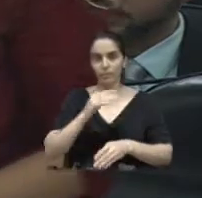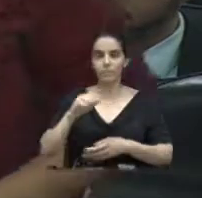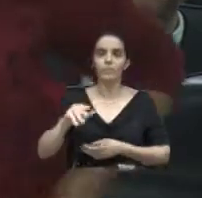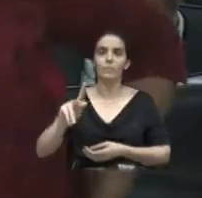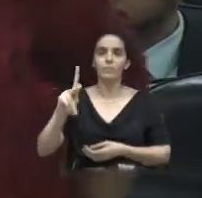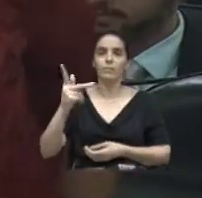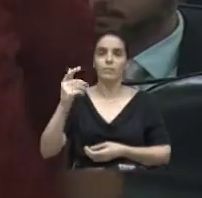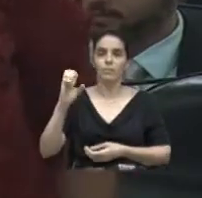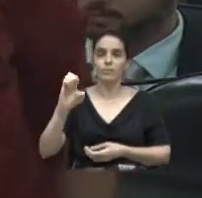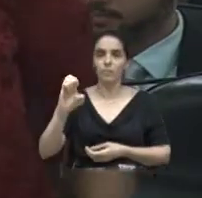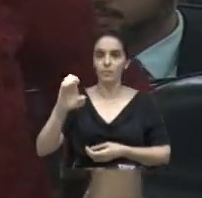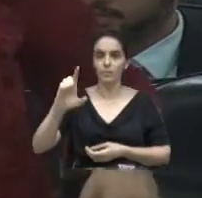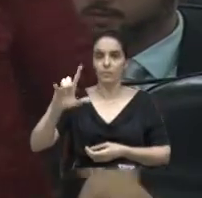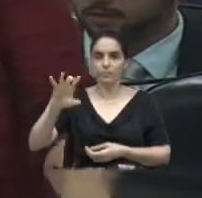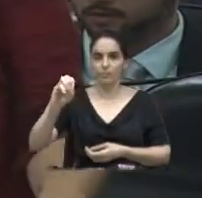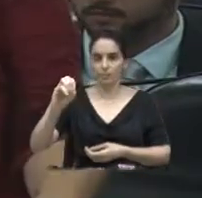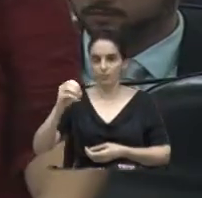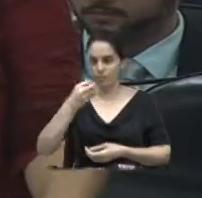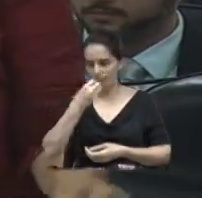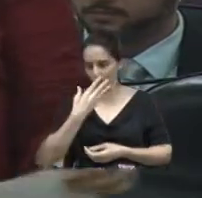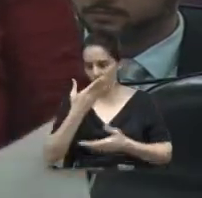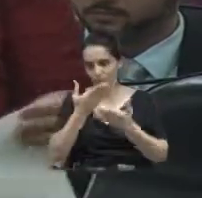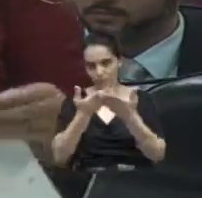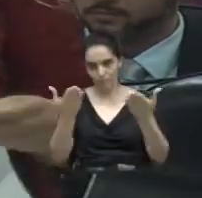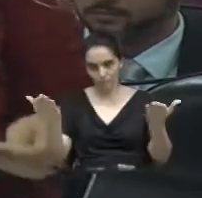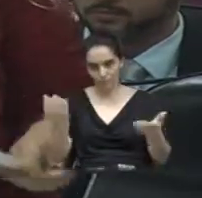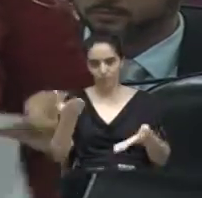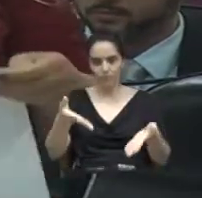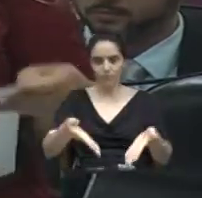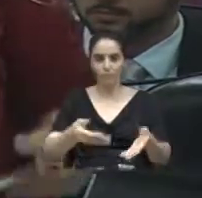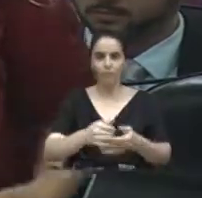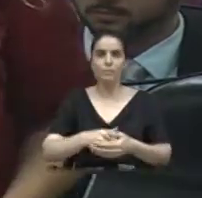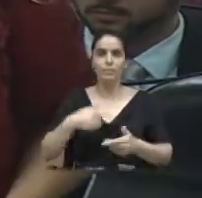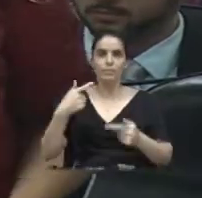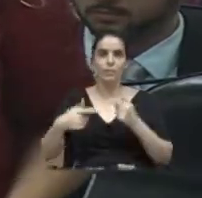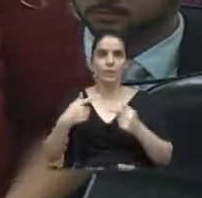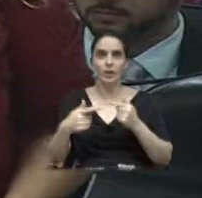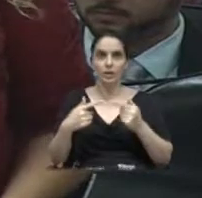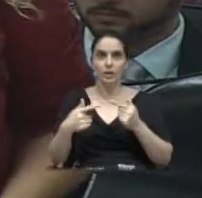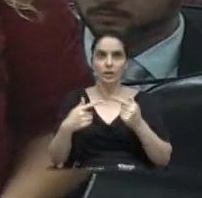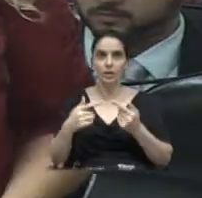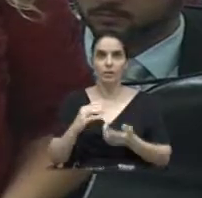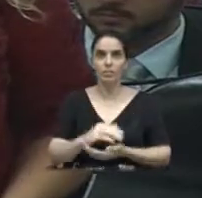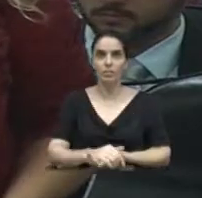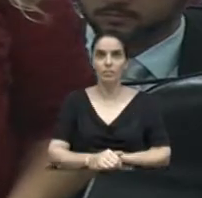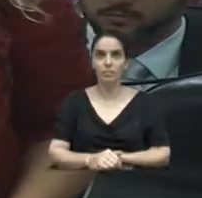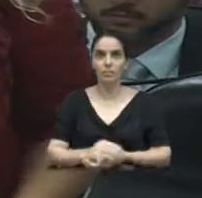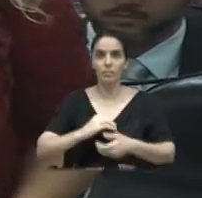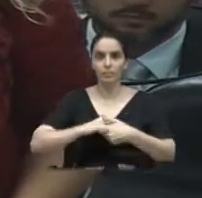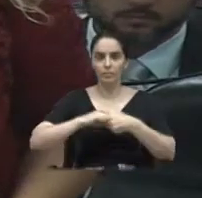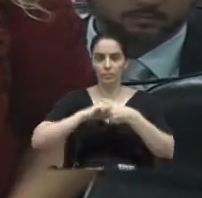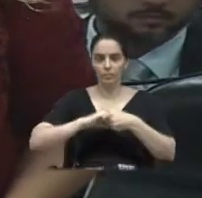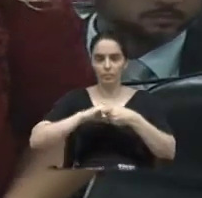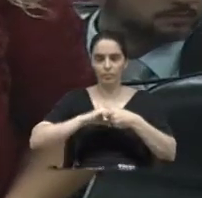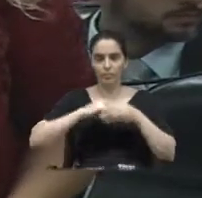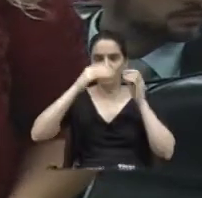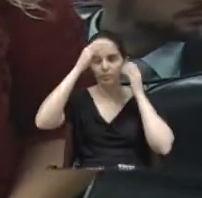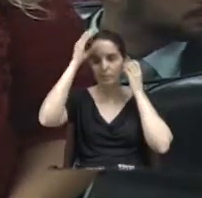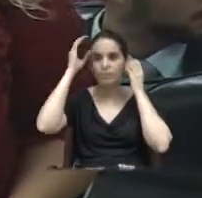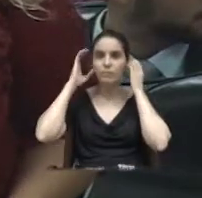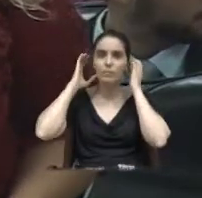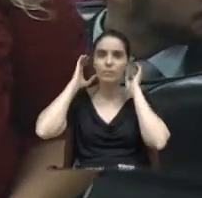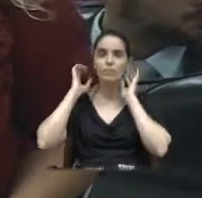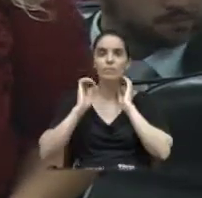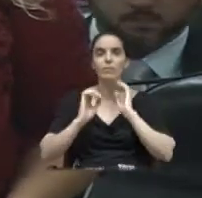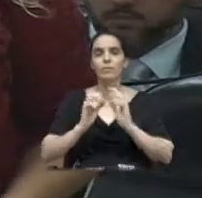bem-vindos. Senhor presidente, eu ia discutir parabenizar a Carol no